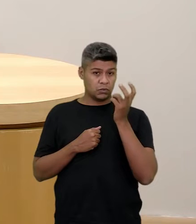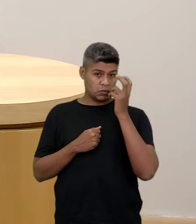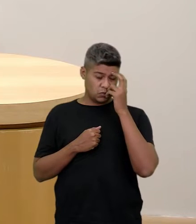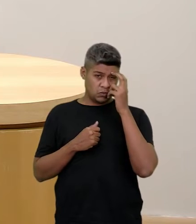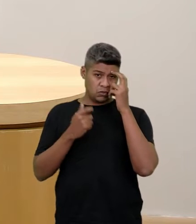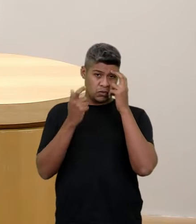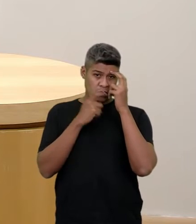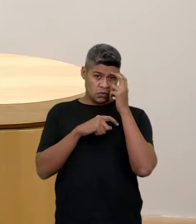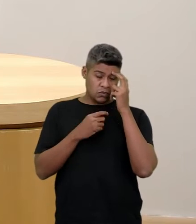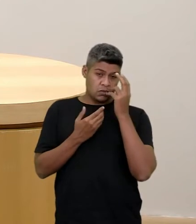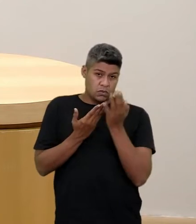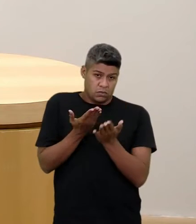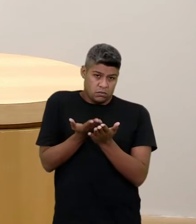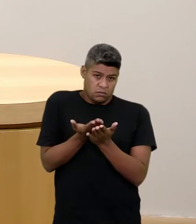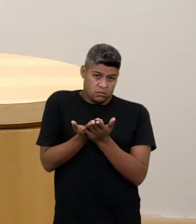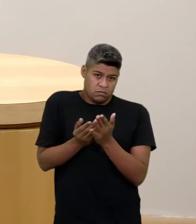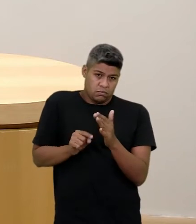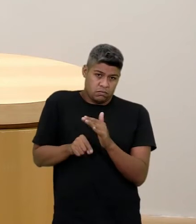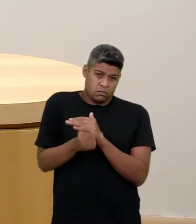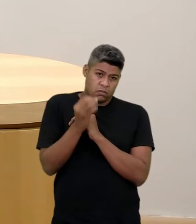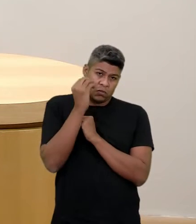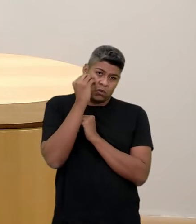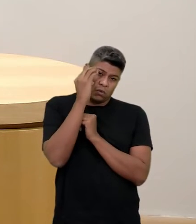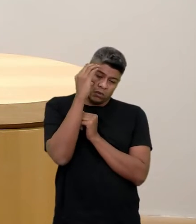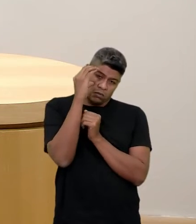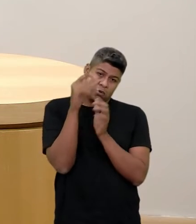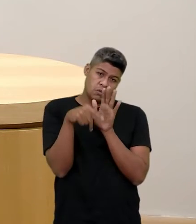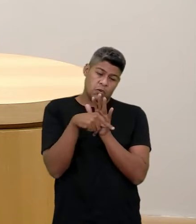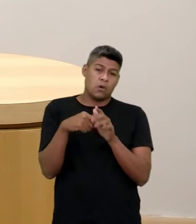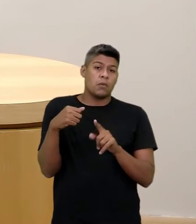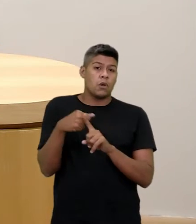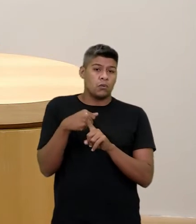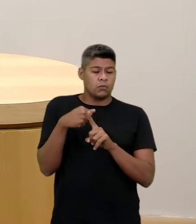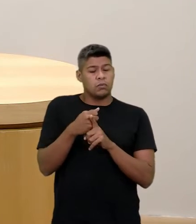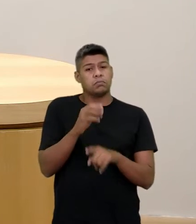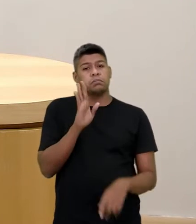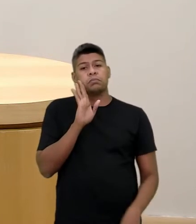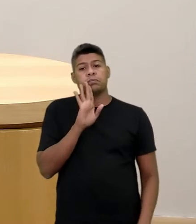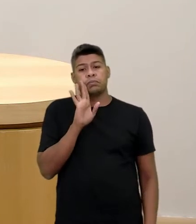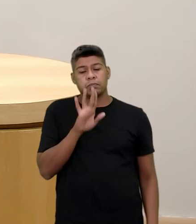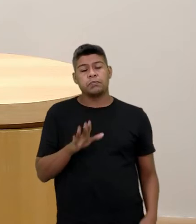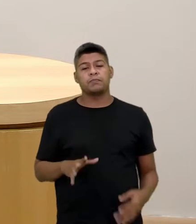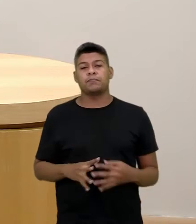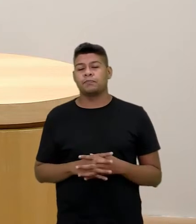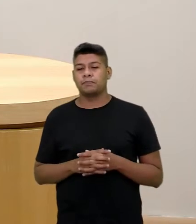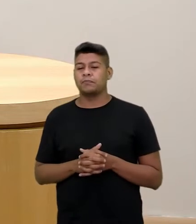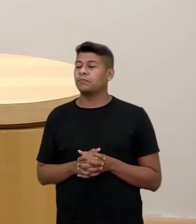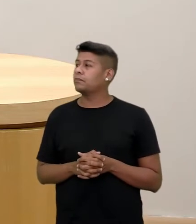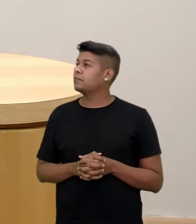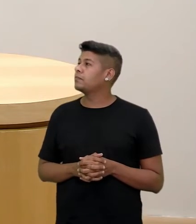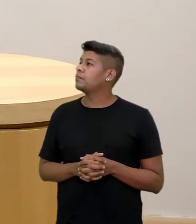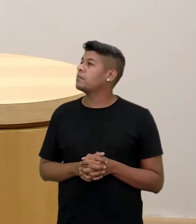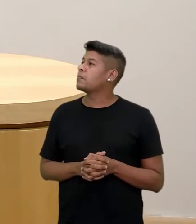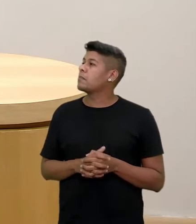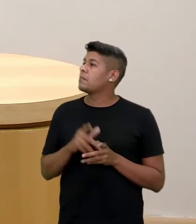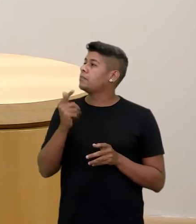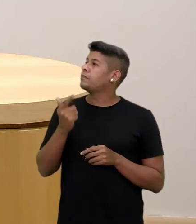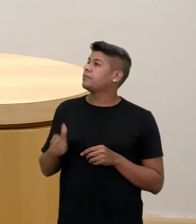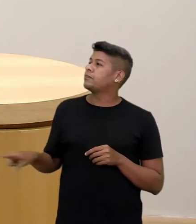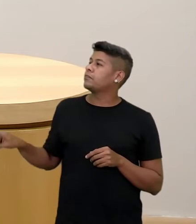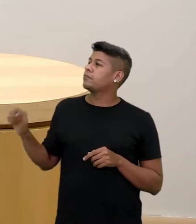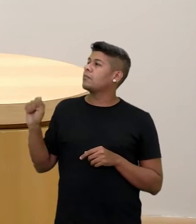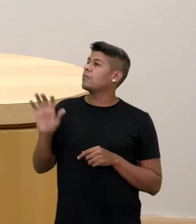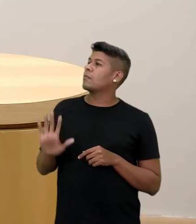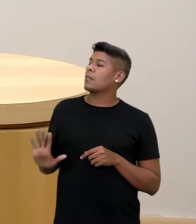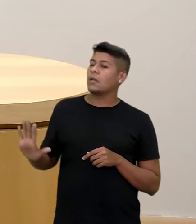consigo me aprofundar mais nesse conhecimento sobre as lutas. Isso é muito legal. Então vou passar mais uma imagem